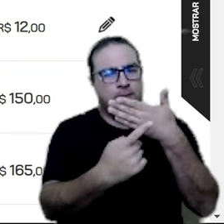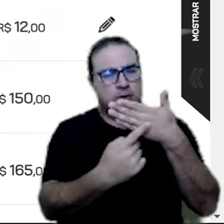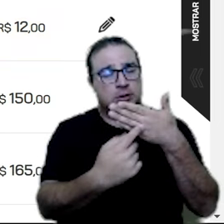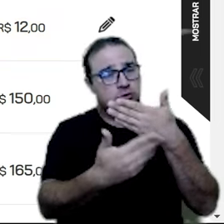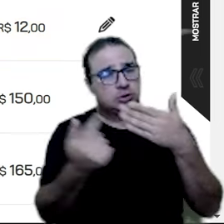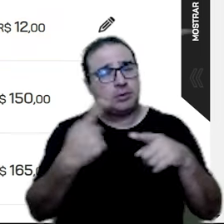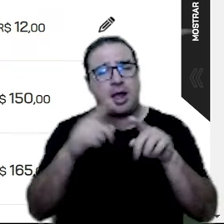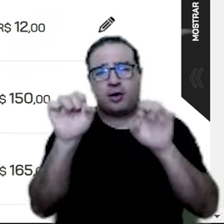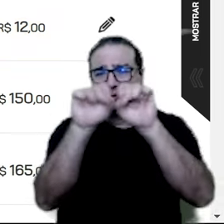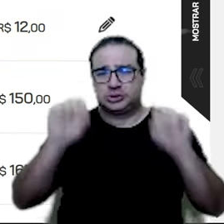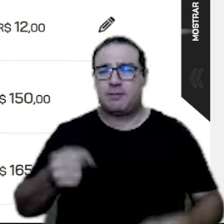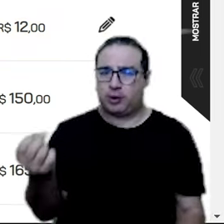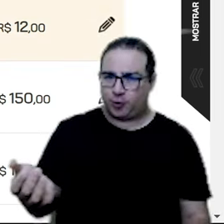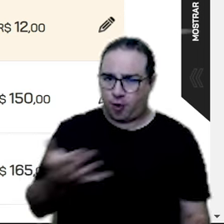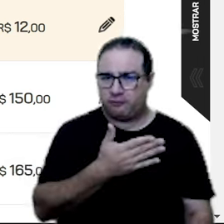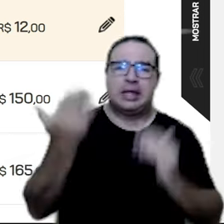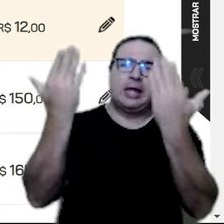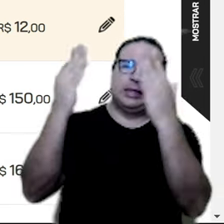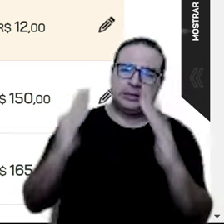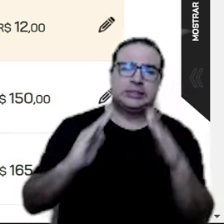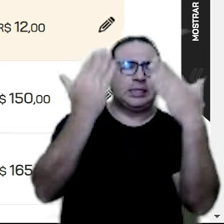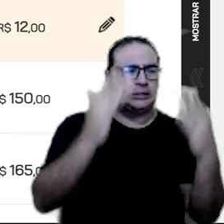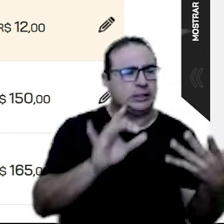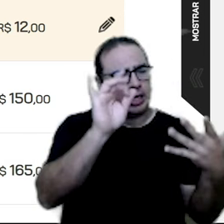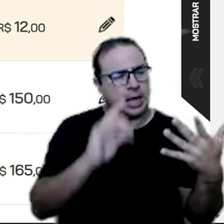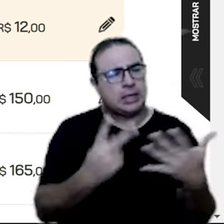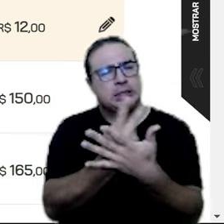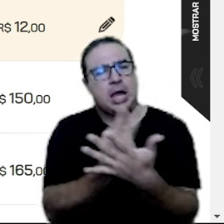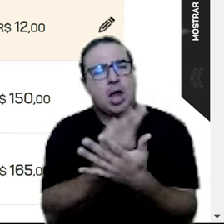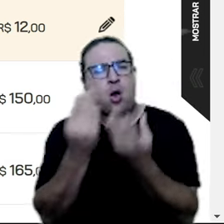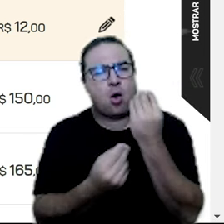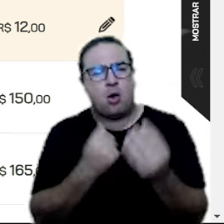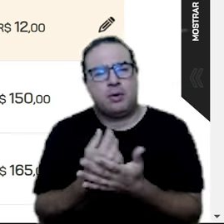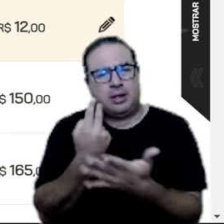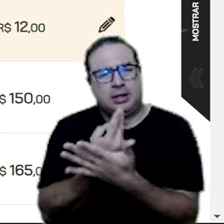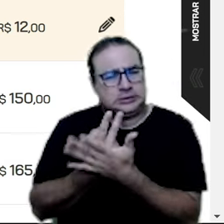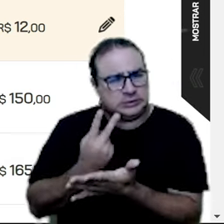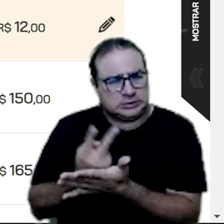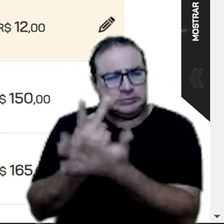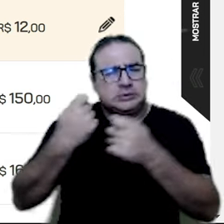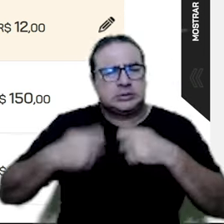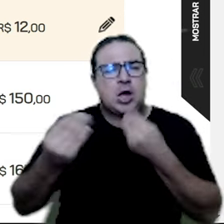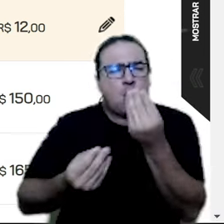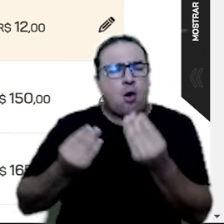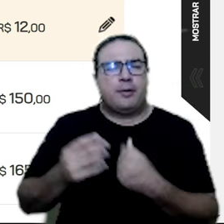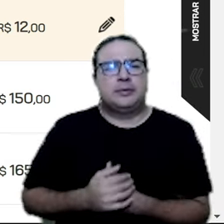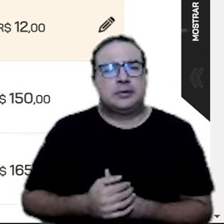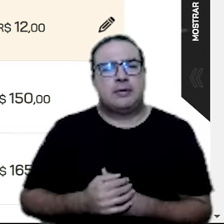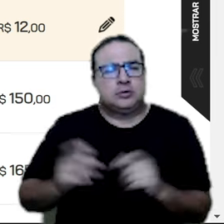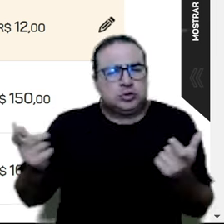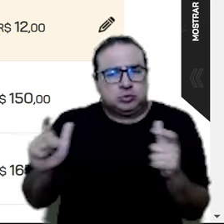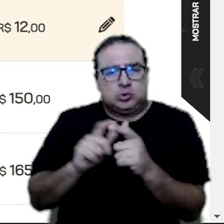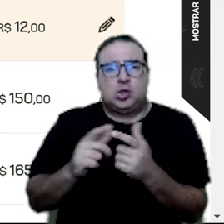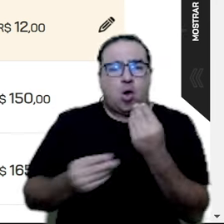excluir por é um sistema novo eles estão analisando cada tipo de erro se erra muito uma determinada ação eles conseguem eh